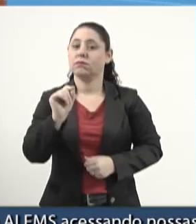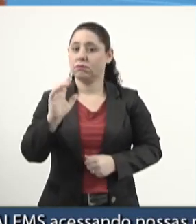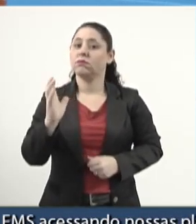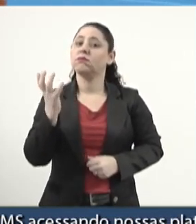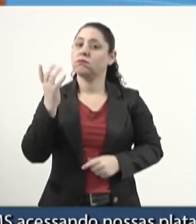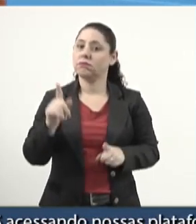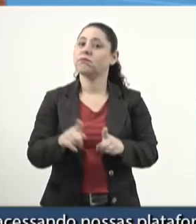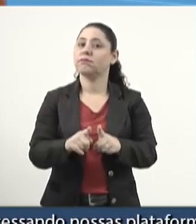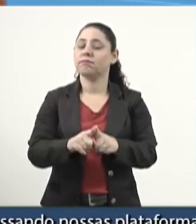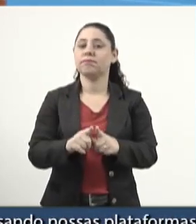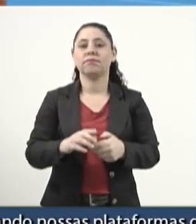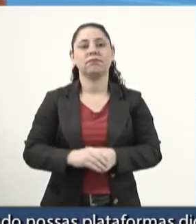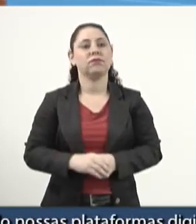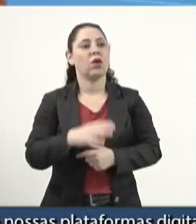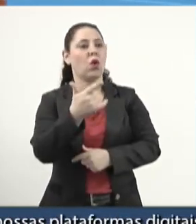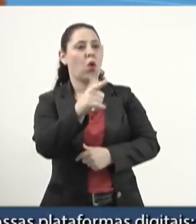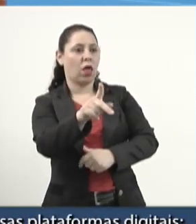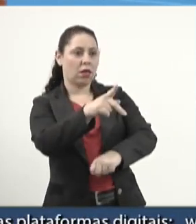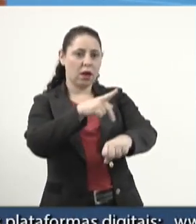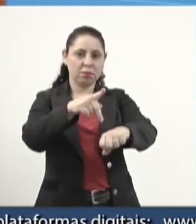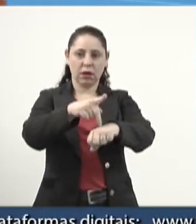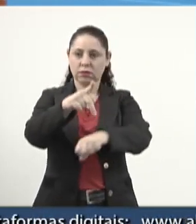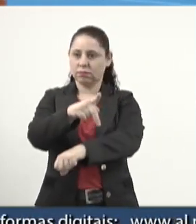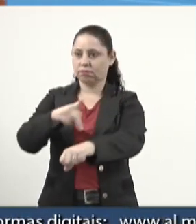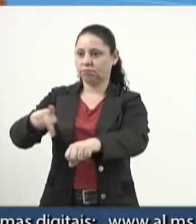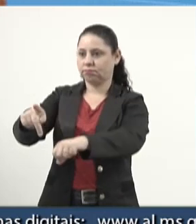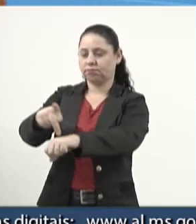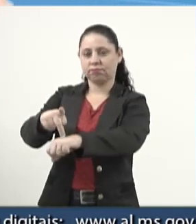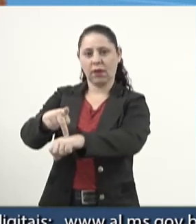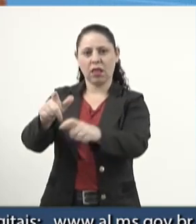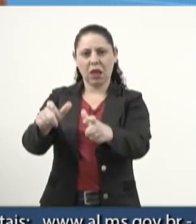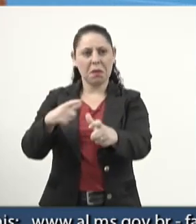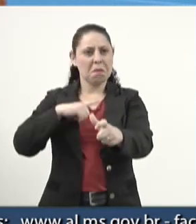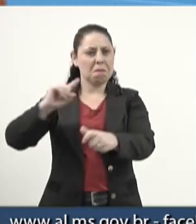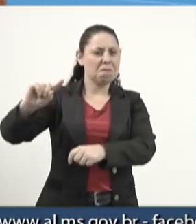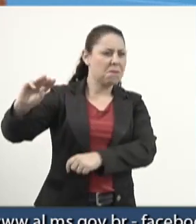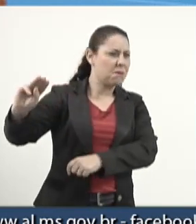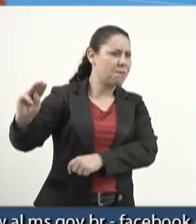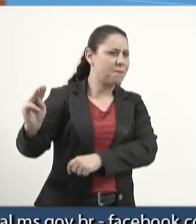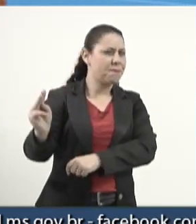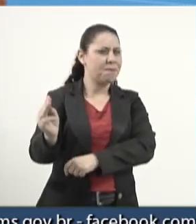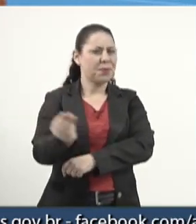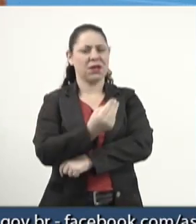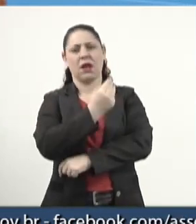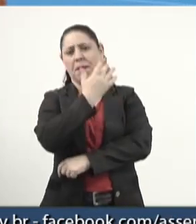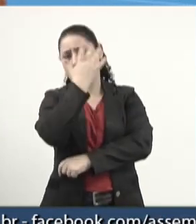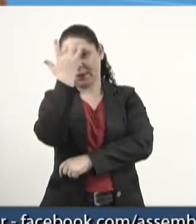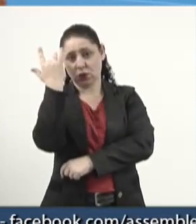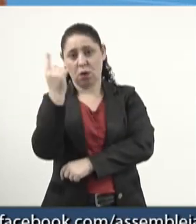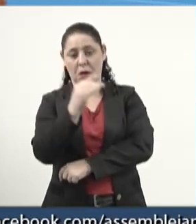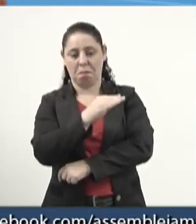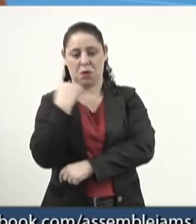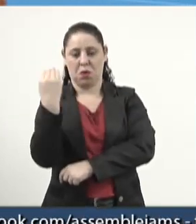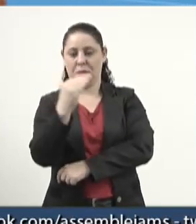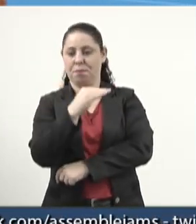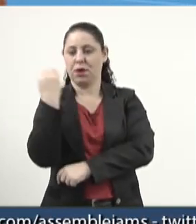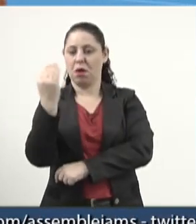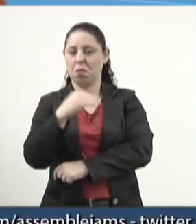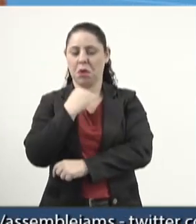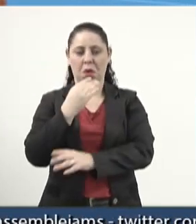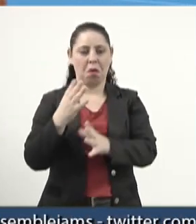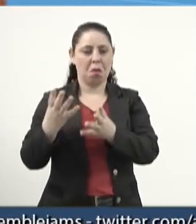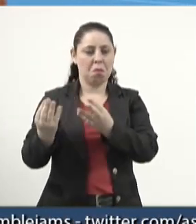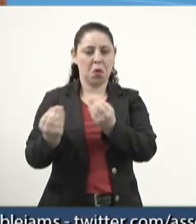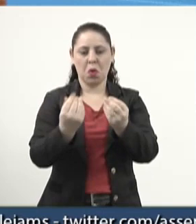aconteceu recentemente em outros países, onde milhares de pessoas morreram em